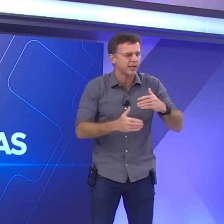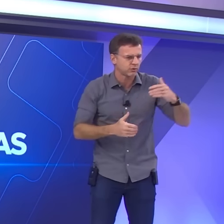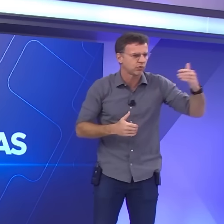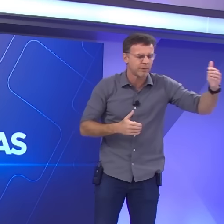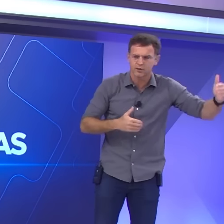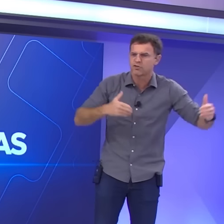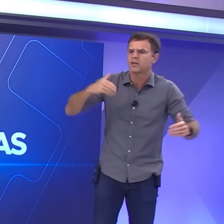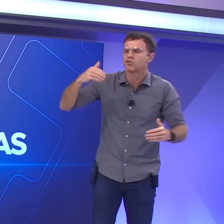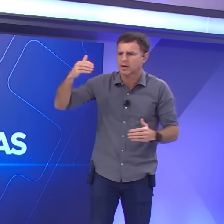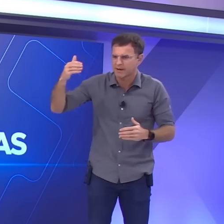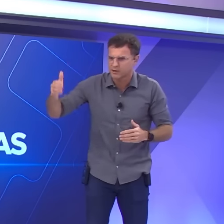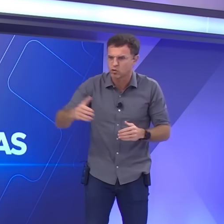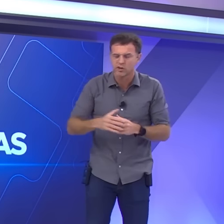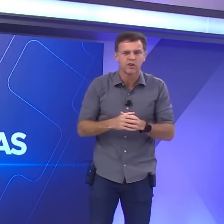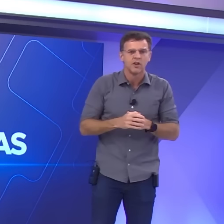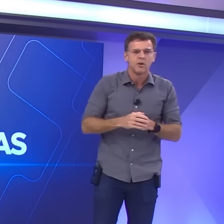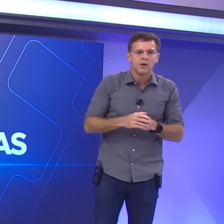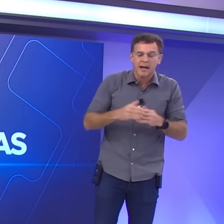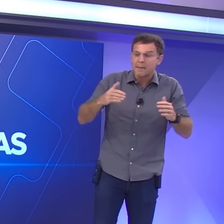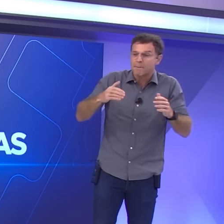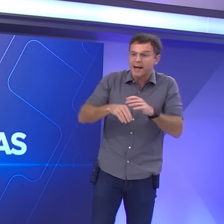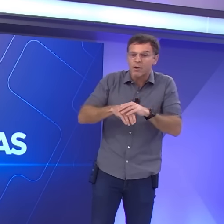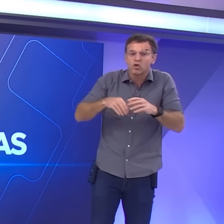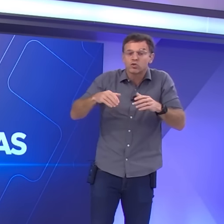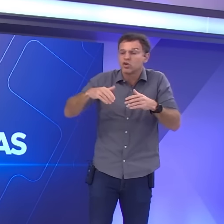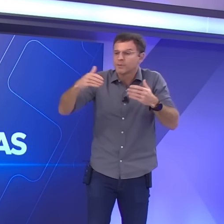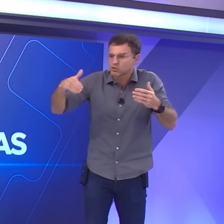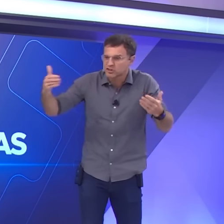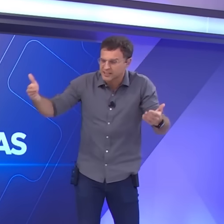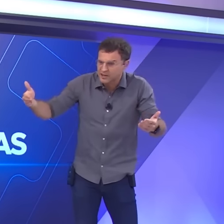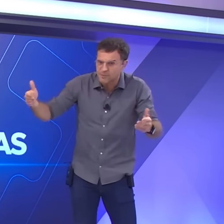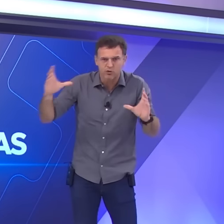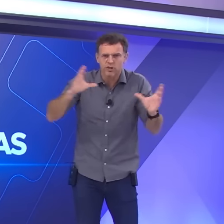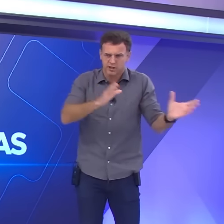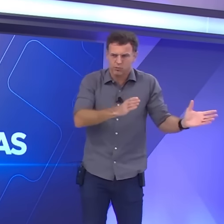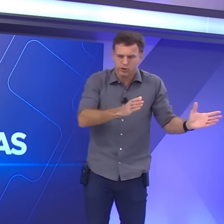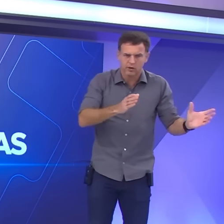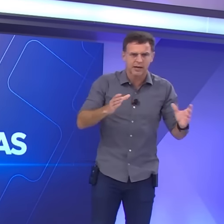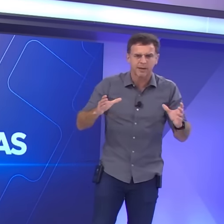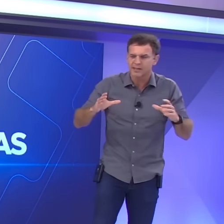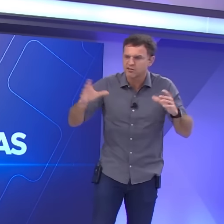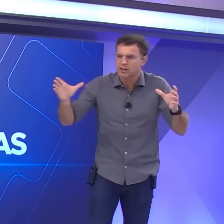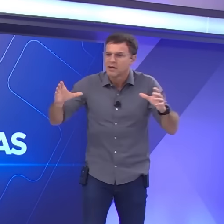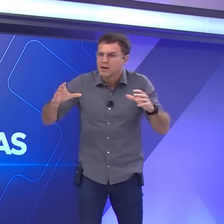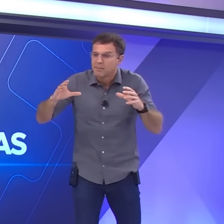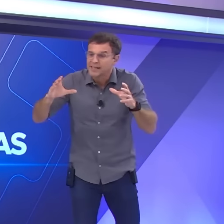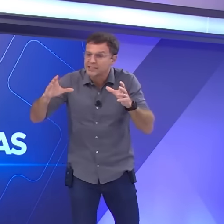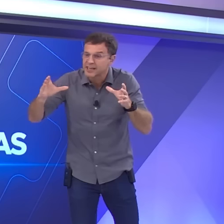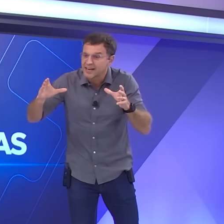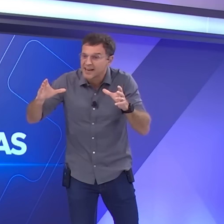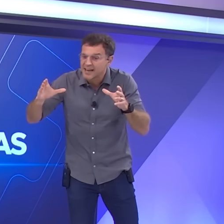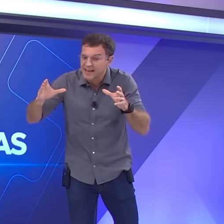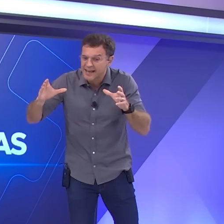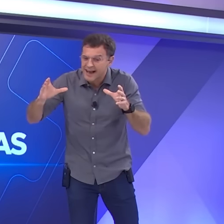com Direitos Humanos Direitos trabalhadores e para construir uma sociedade mais justa dentro do modelo capitalista